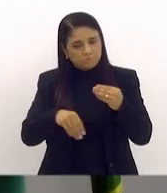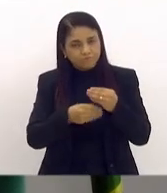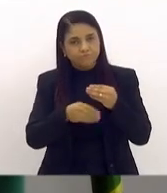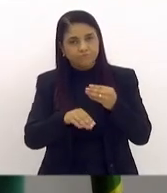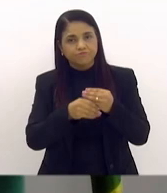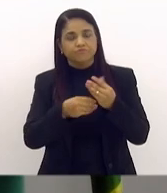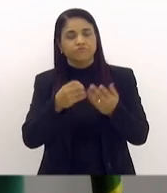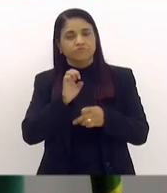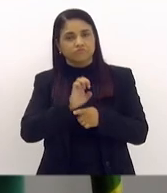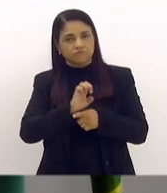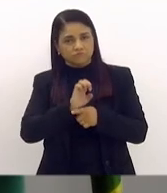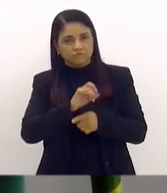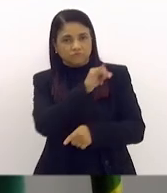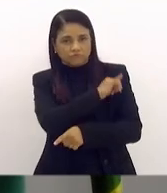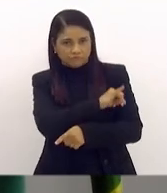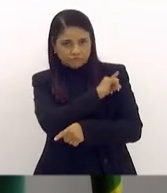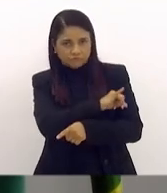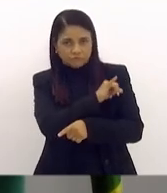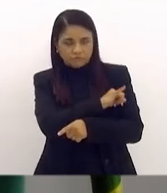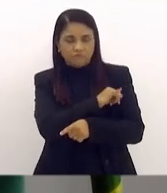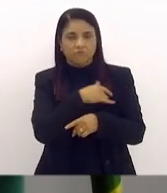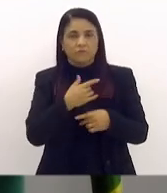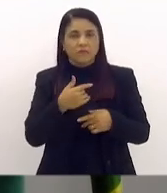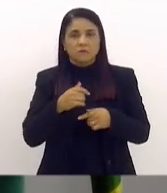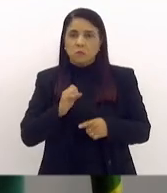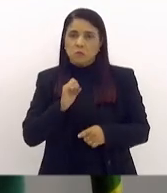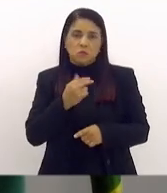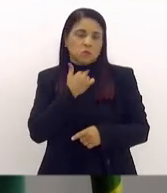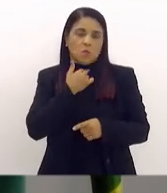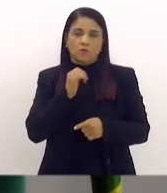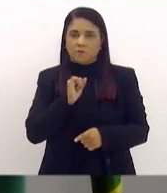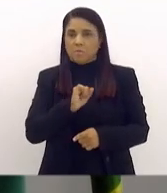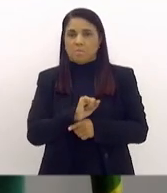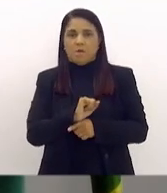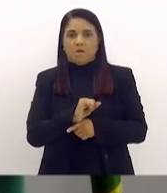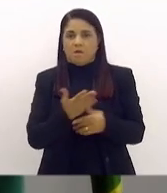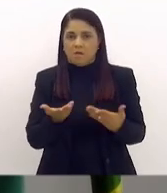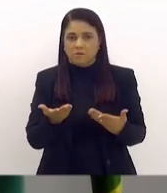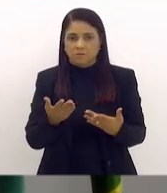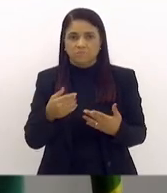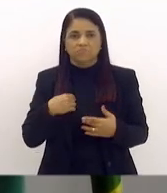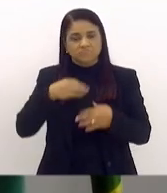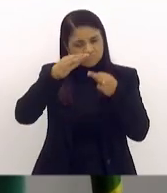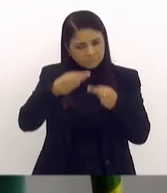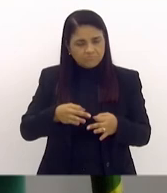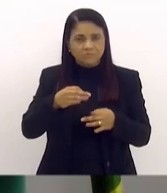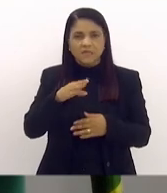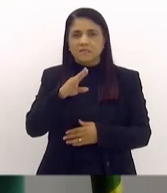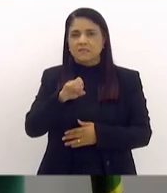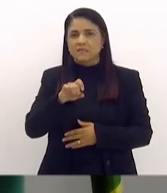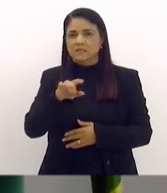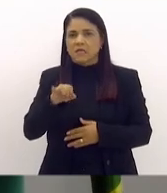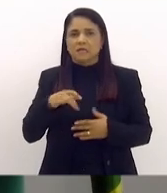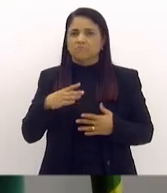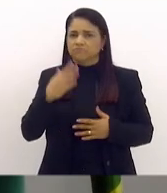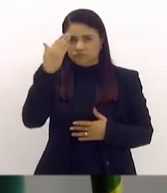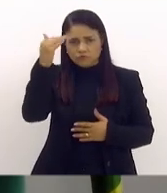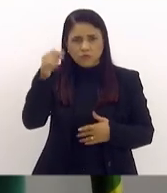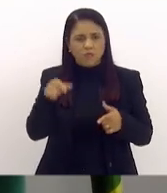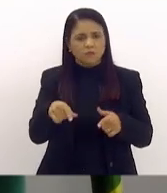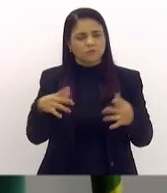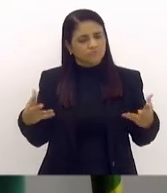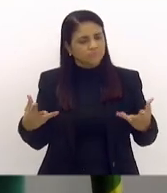estado do Rio de Janeiro o estado do Rio de Janeiro não pode ficar estagnado eu tenho certeza C que você vai ter maior sucesso maior êxito nessa